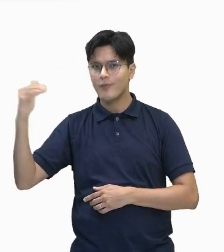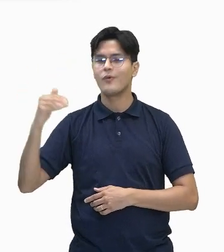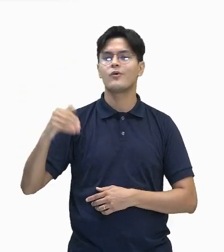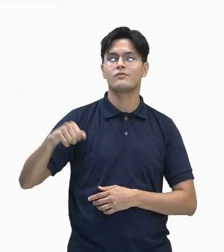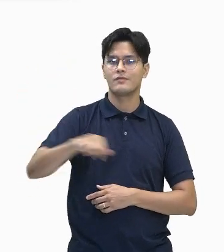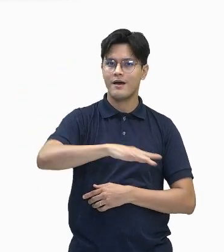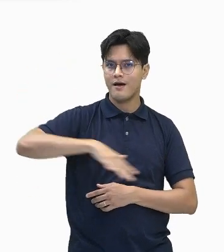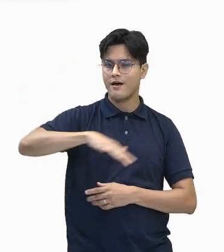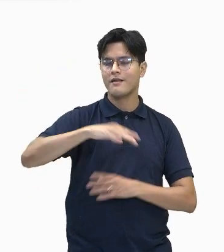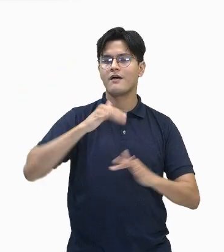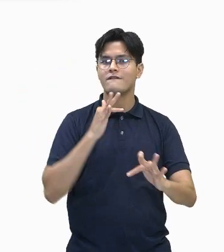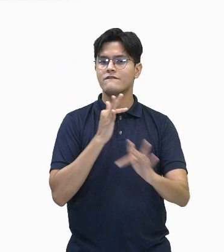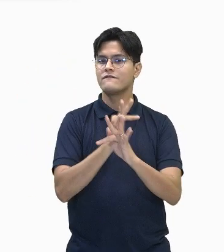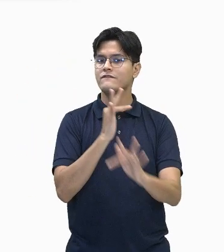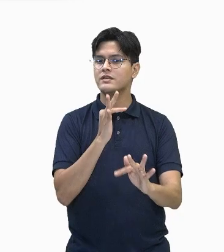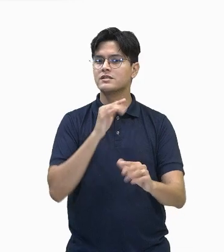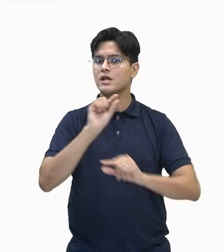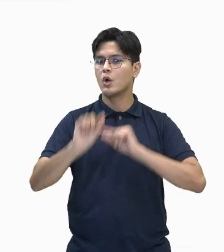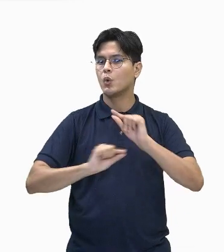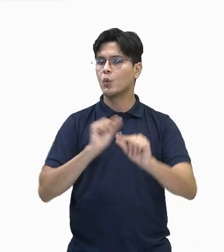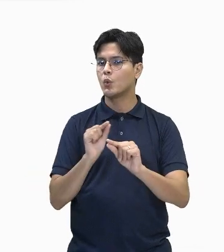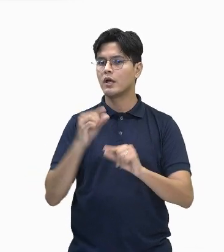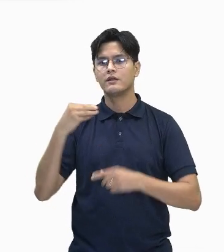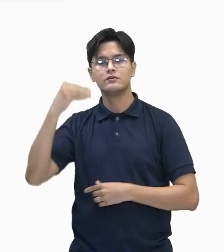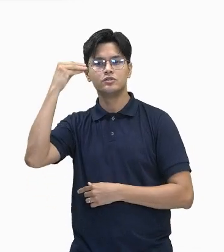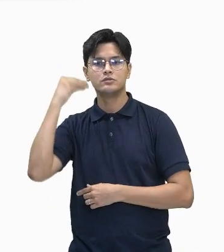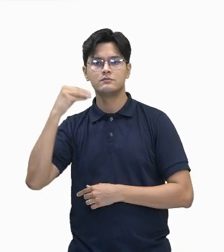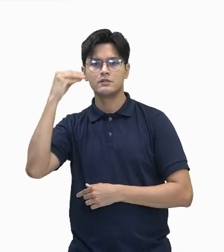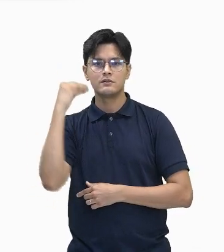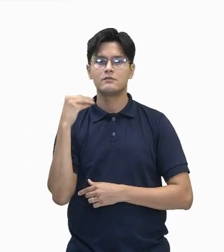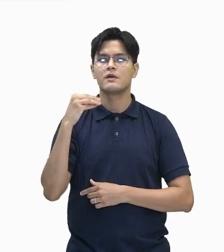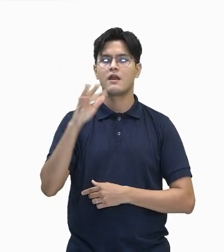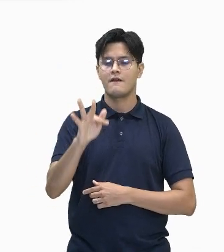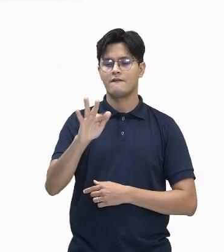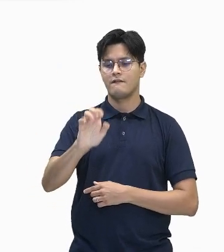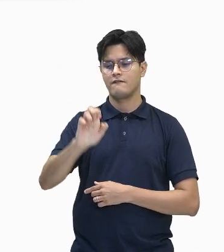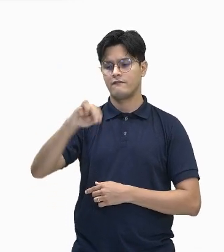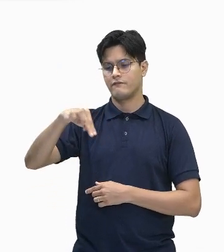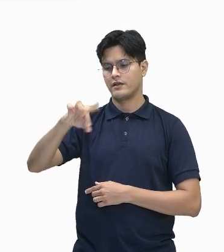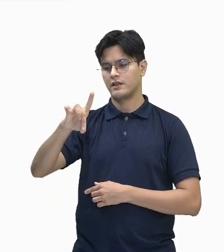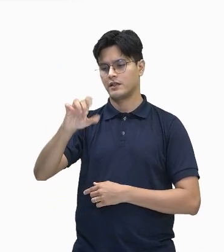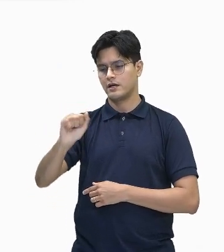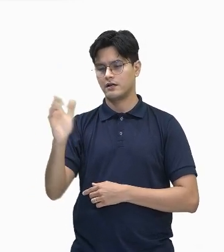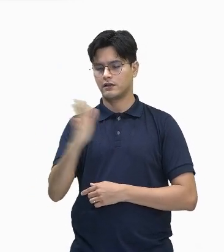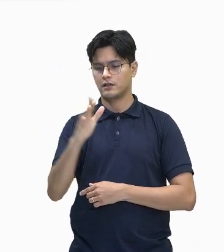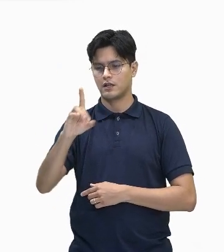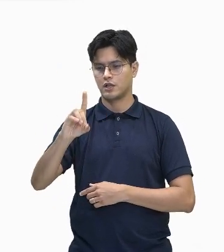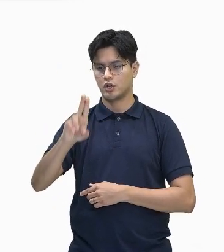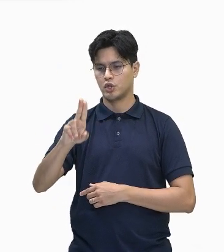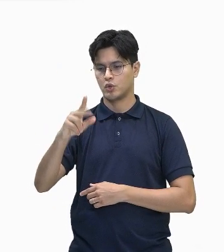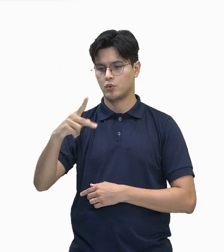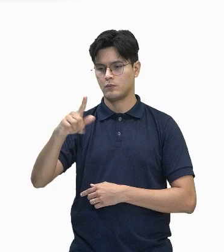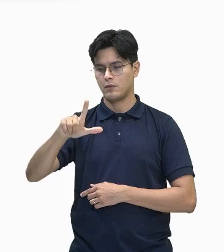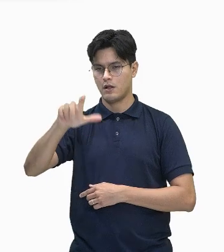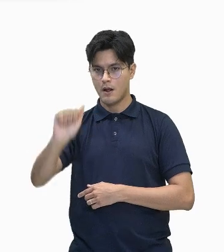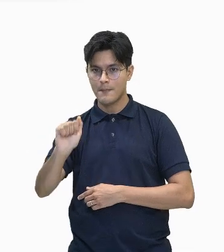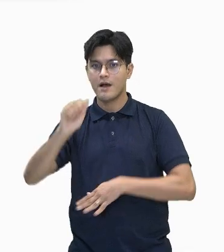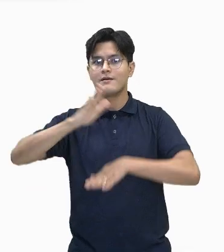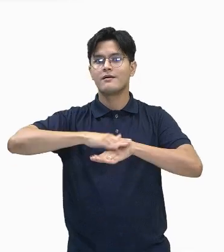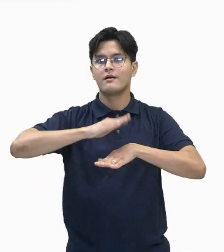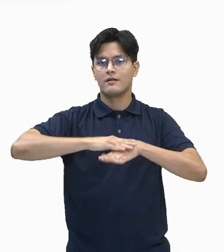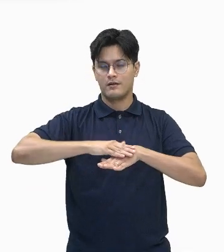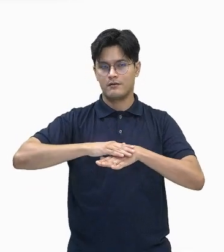da física, é o experimento da fenda dupla, que foi realizado por Thomas Young